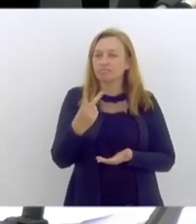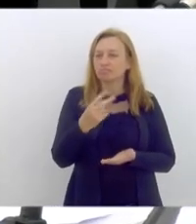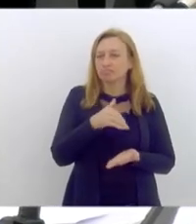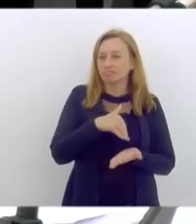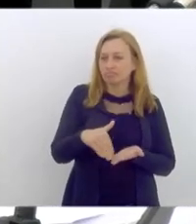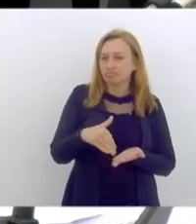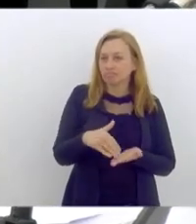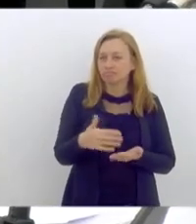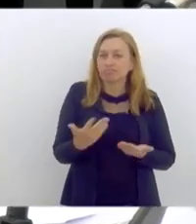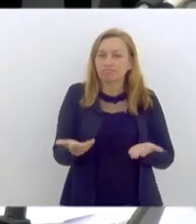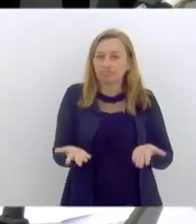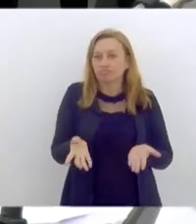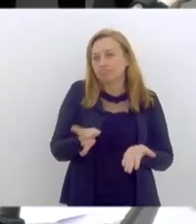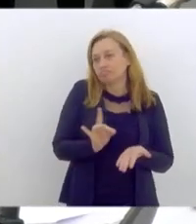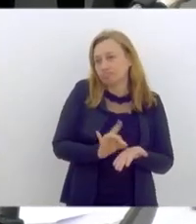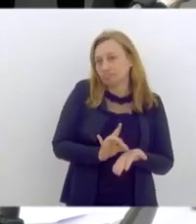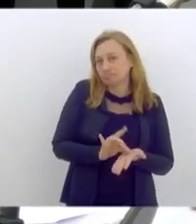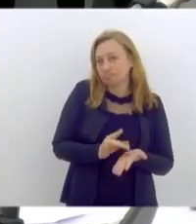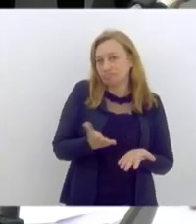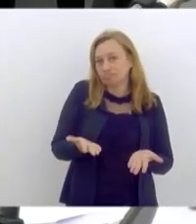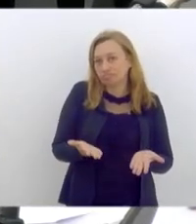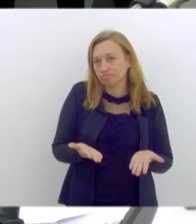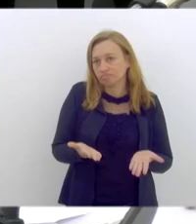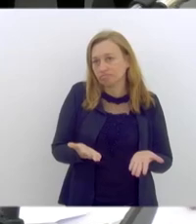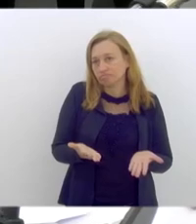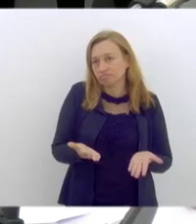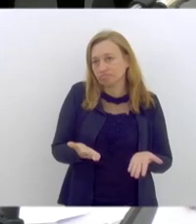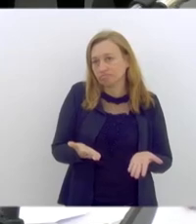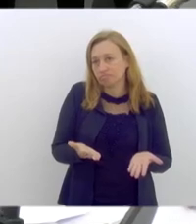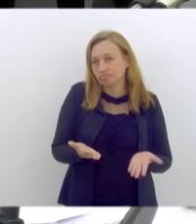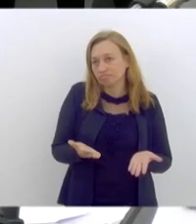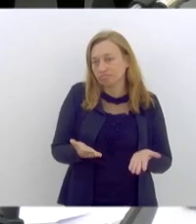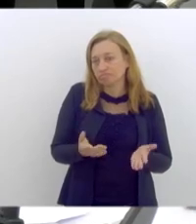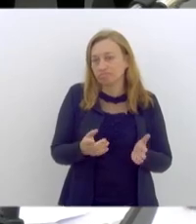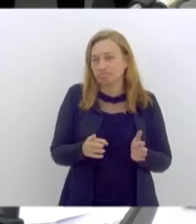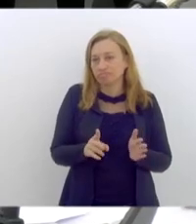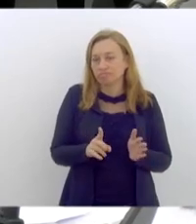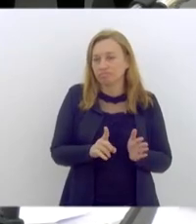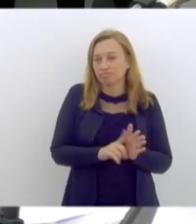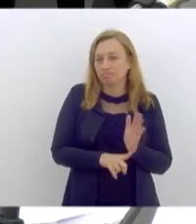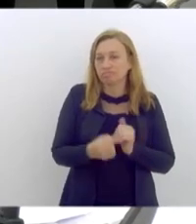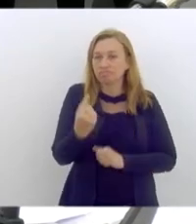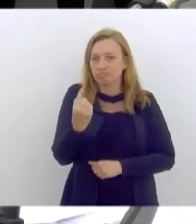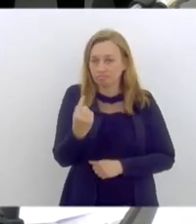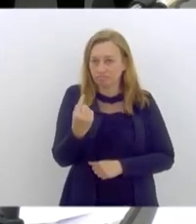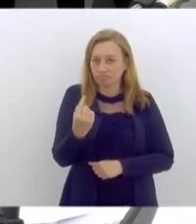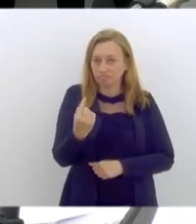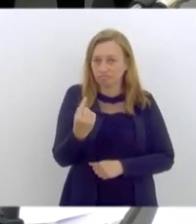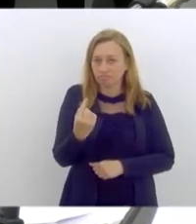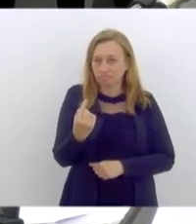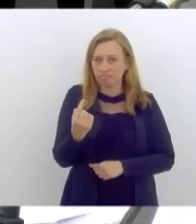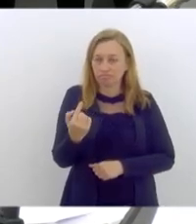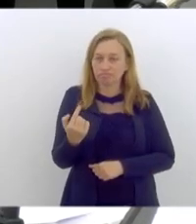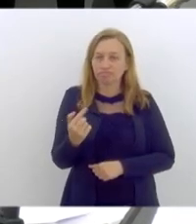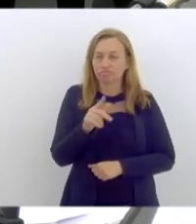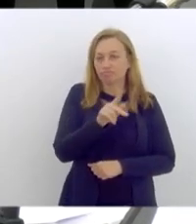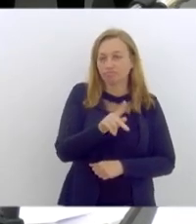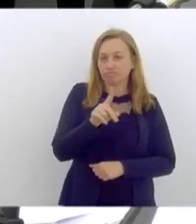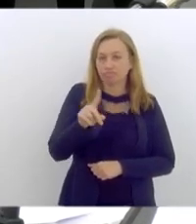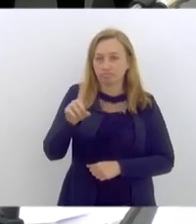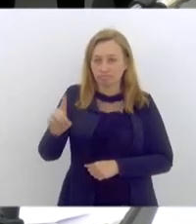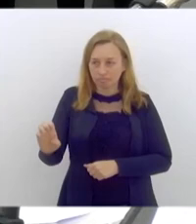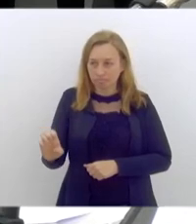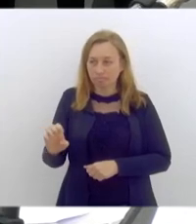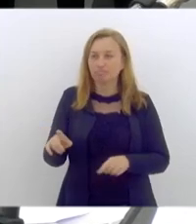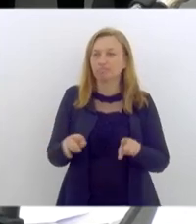já que na verdade é basicamente um a menos do que passar pela cbpda E aí